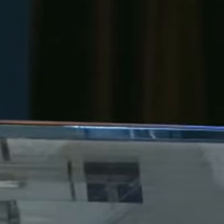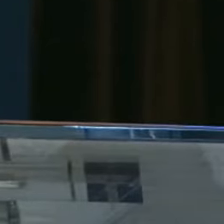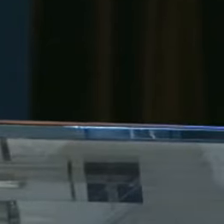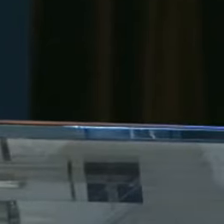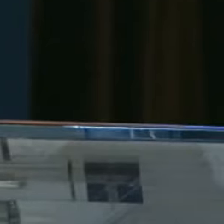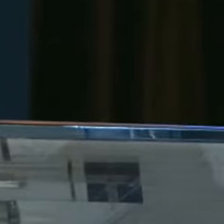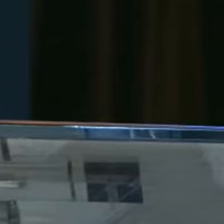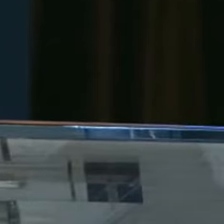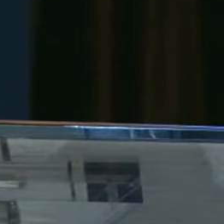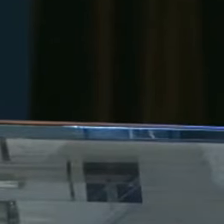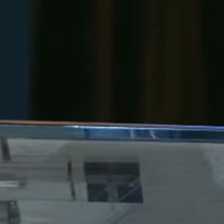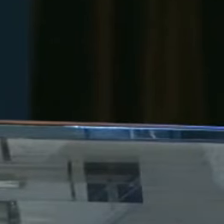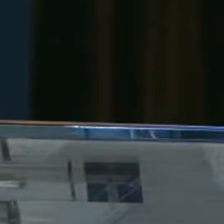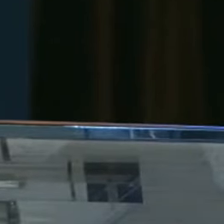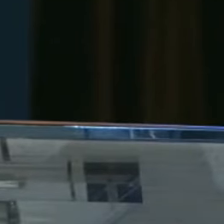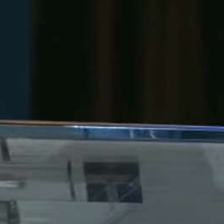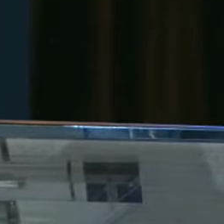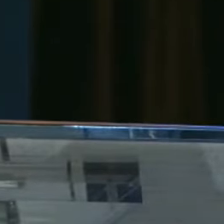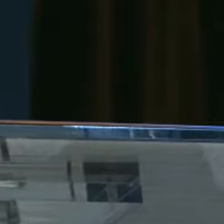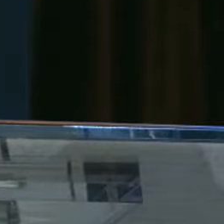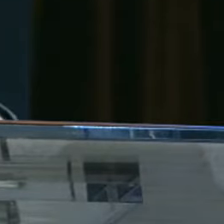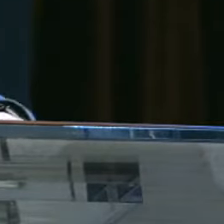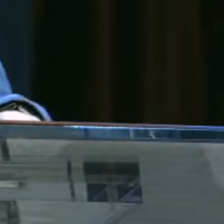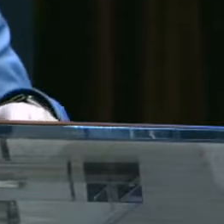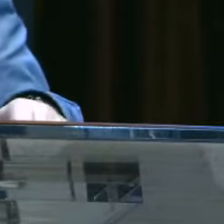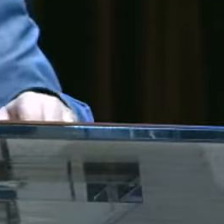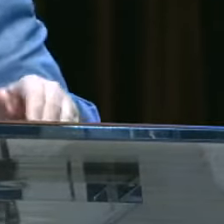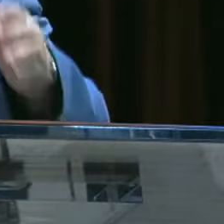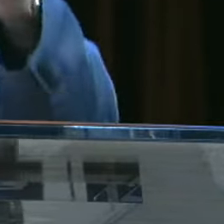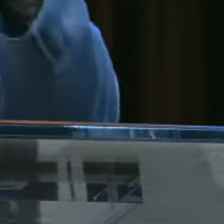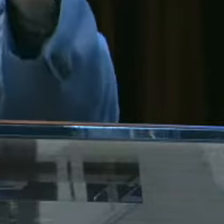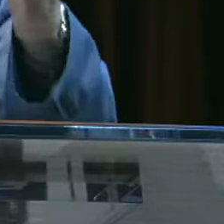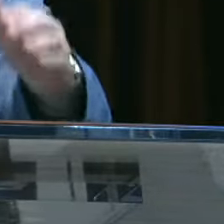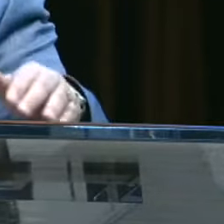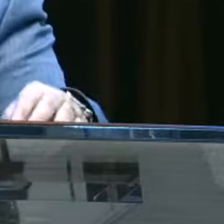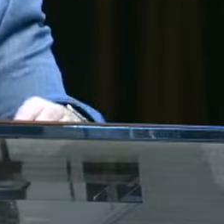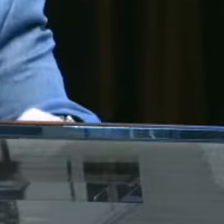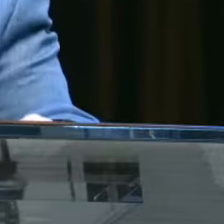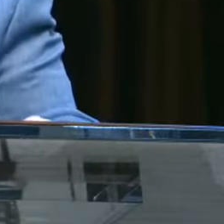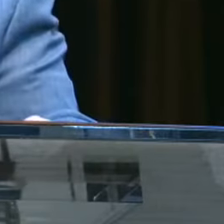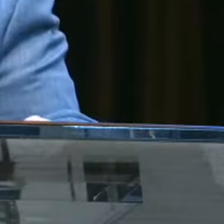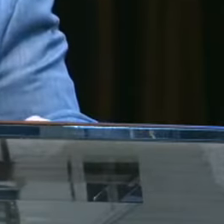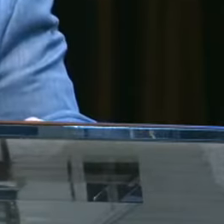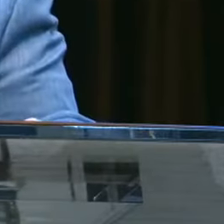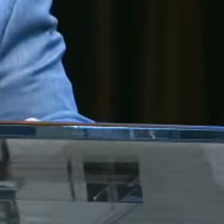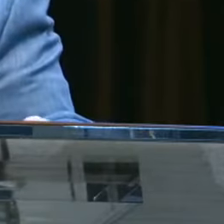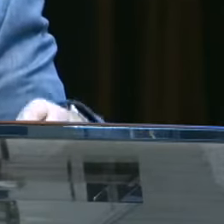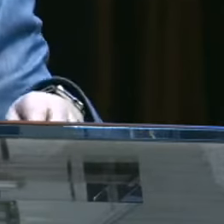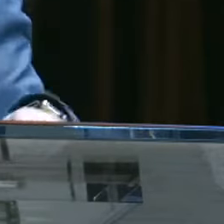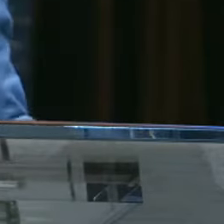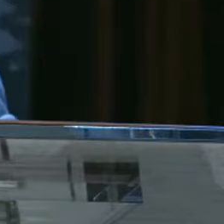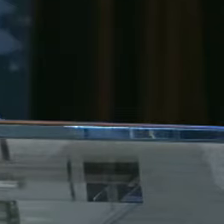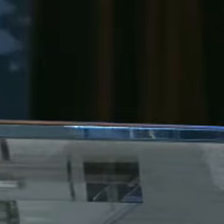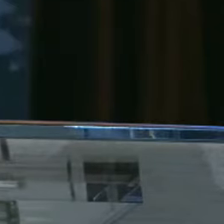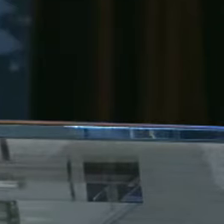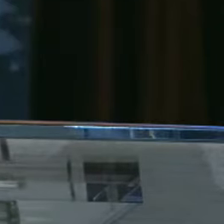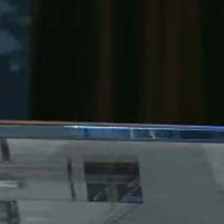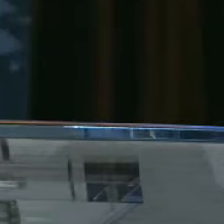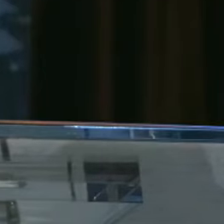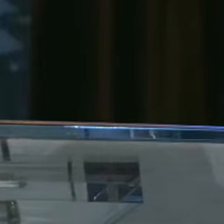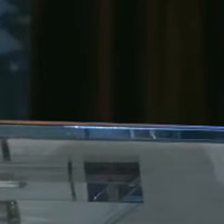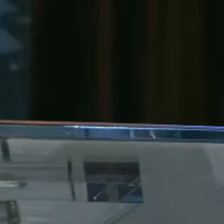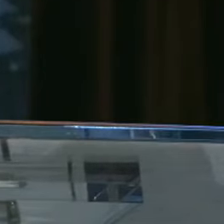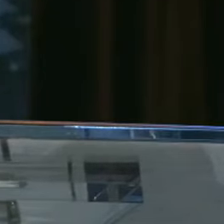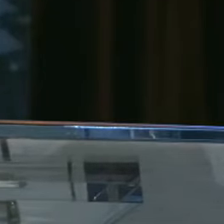Pode aplaudir o Senhor, que Ele é digno, toda honra, glória e louvor. Você pode sentar-se, querido.